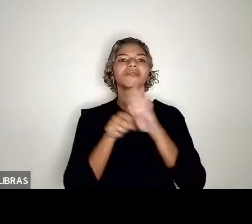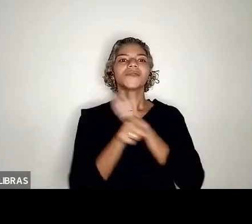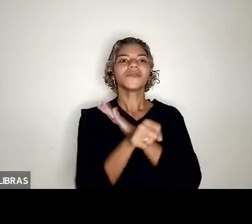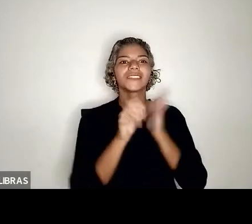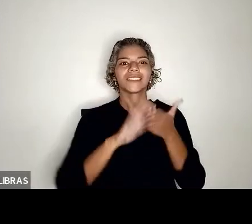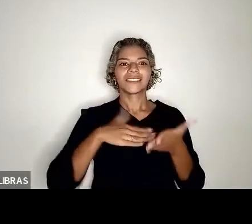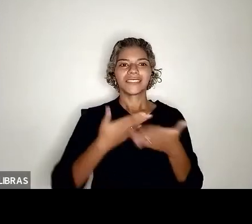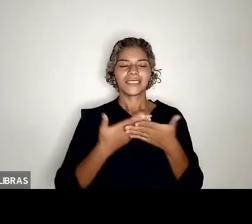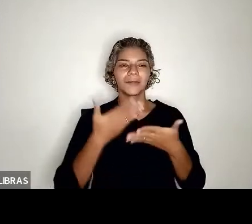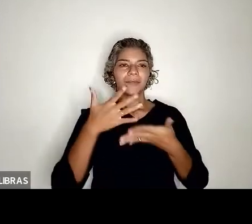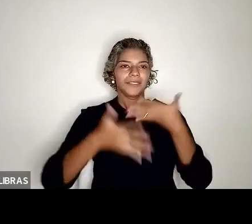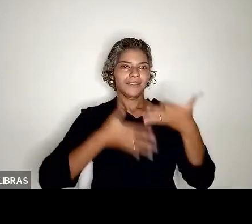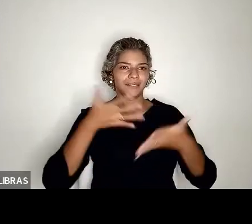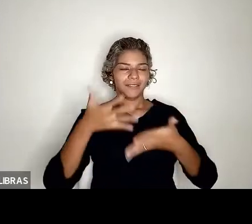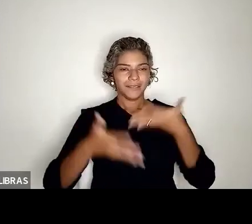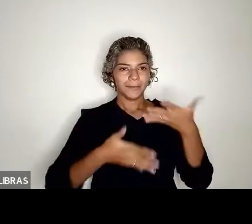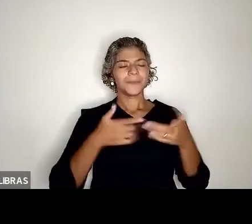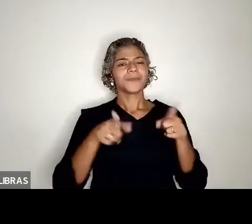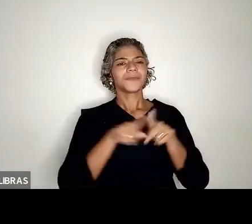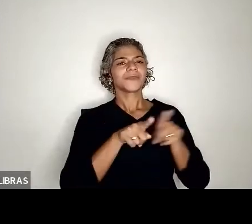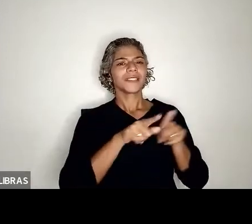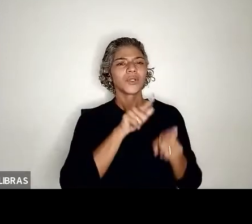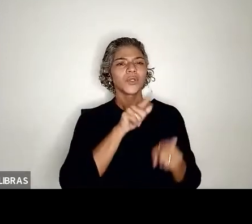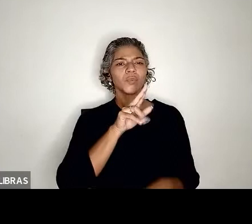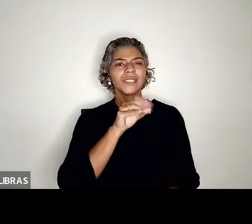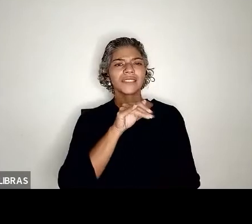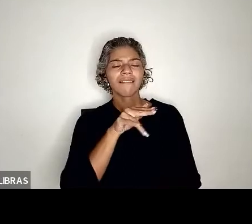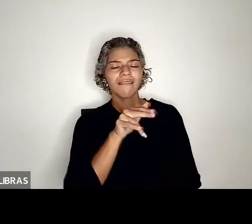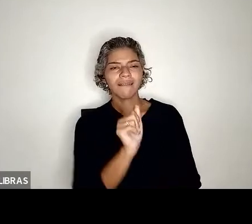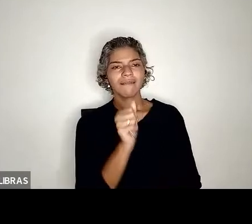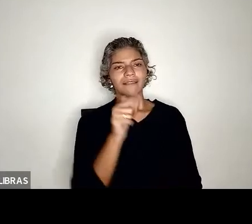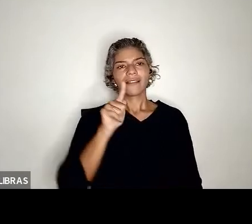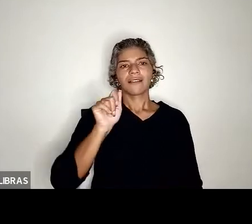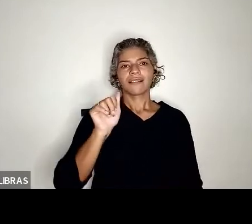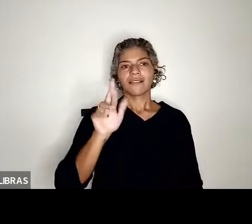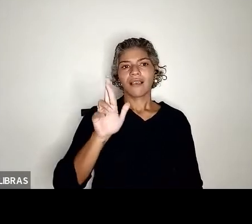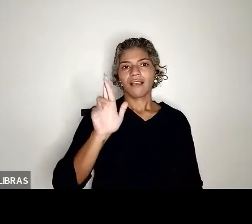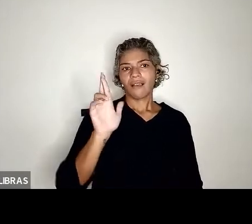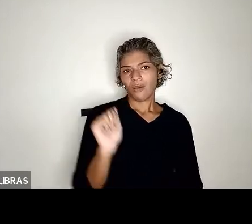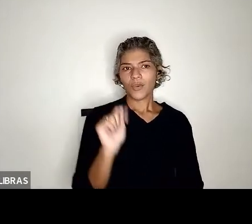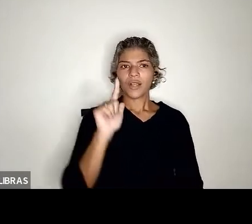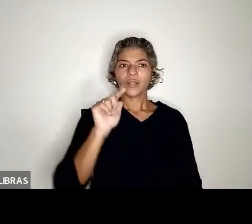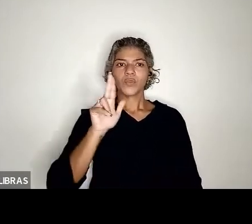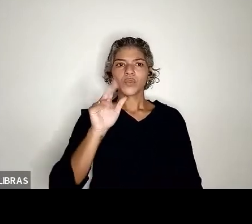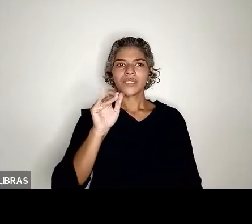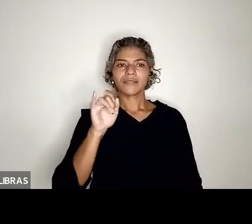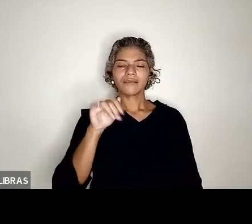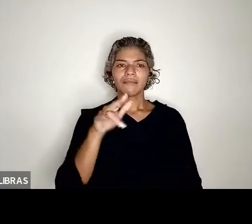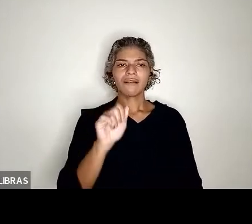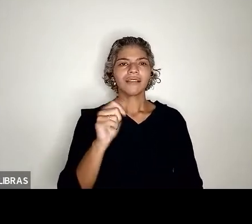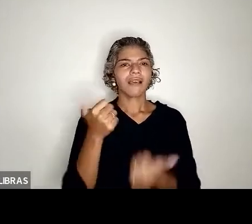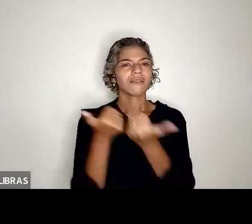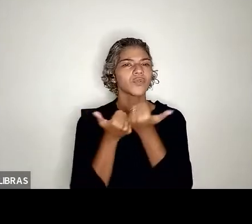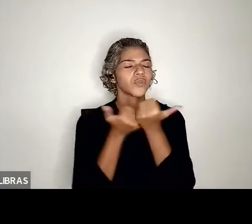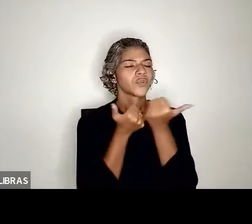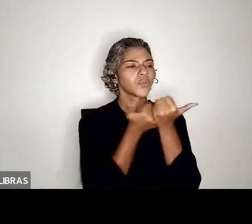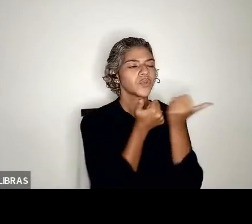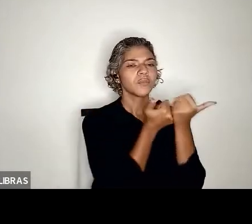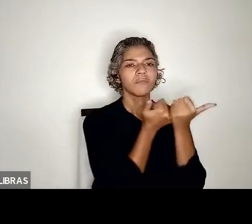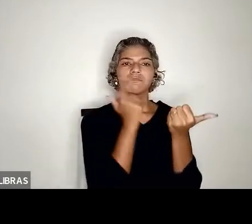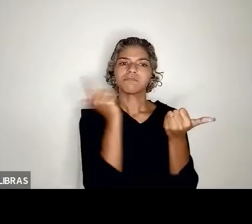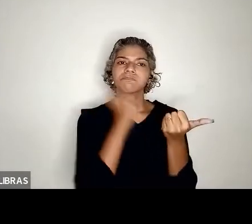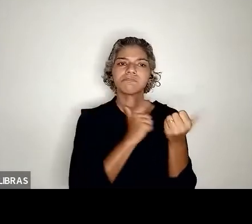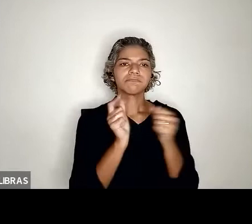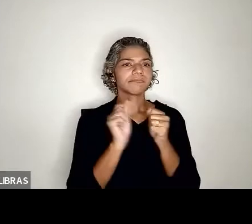BDPI, a Luciana, a Laura e a Cristiane, que estão todo o nosso suporte para esse evento esteja ocorrendo, o pessoal da